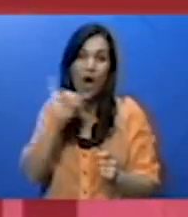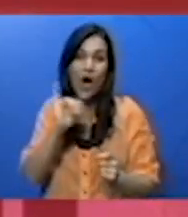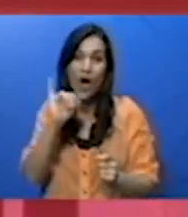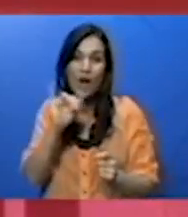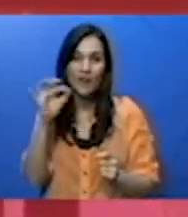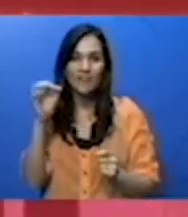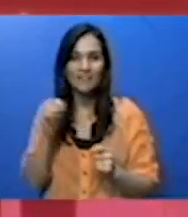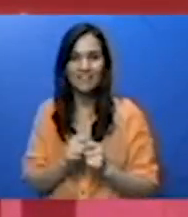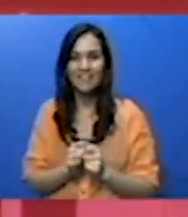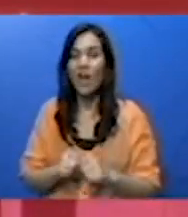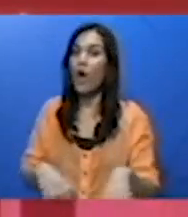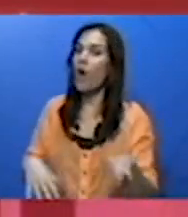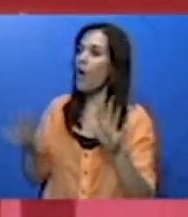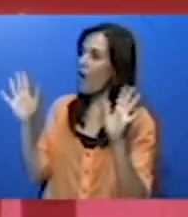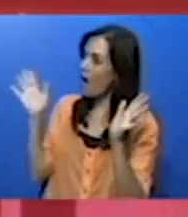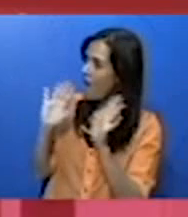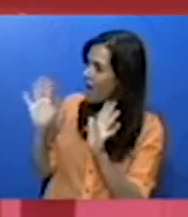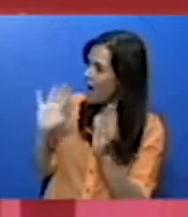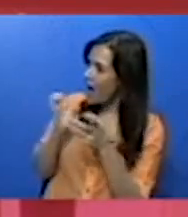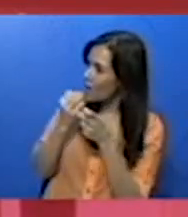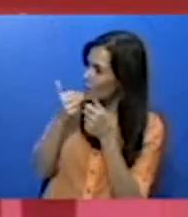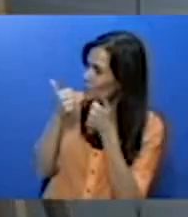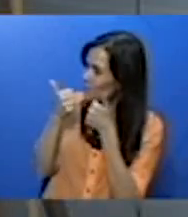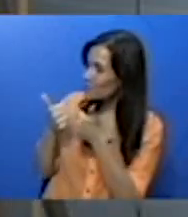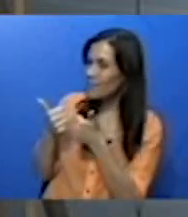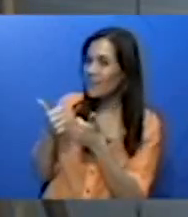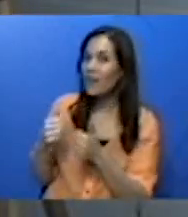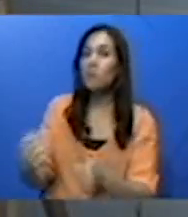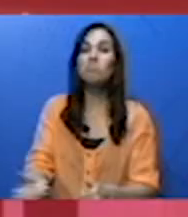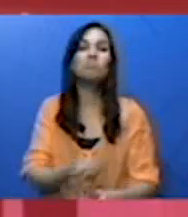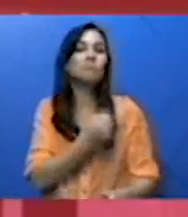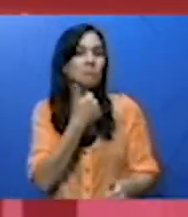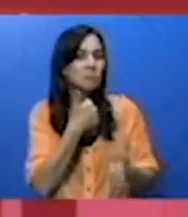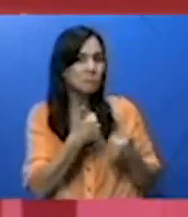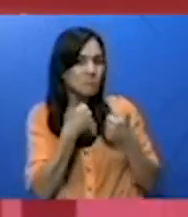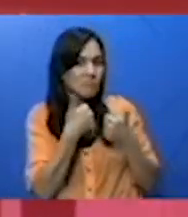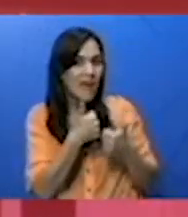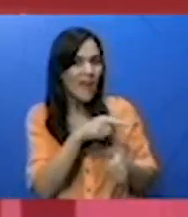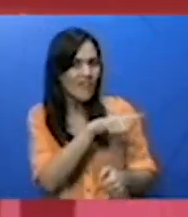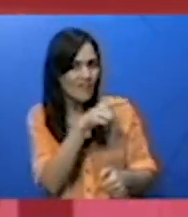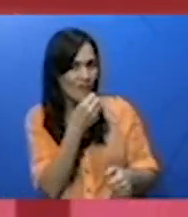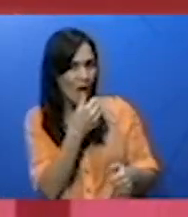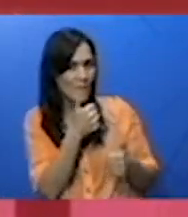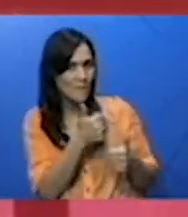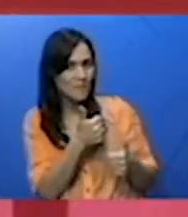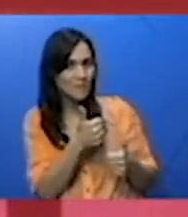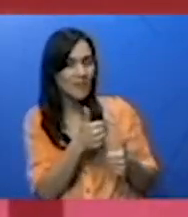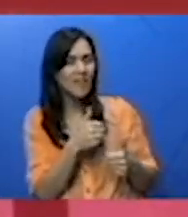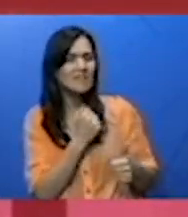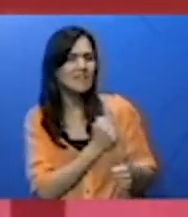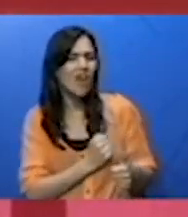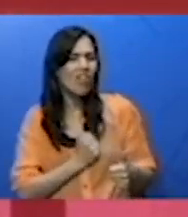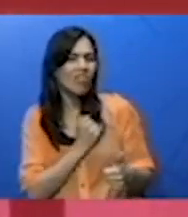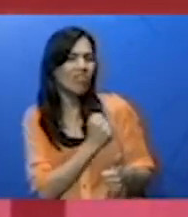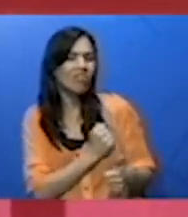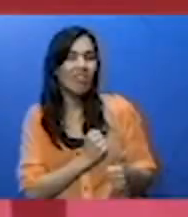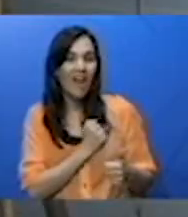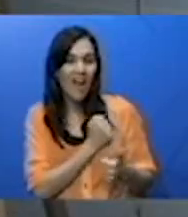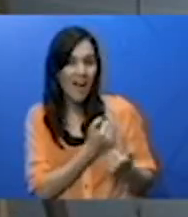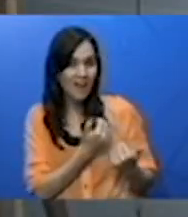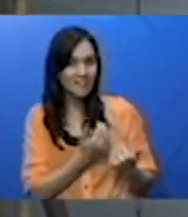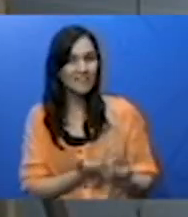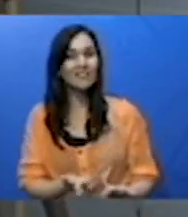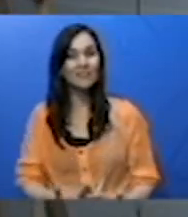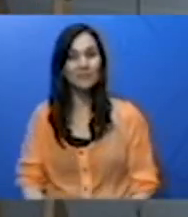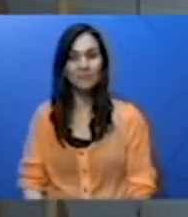Oi, tia Michelle! Olá, Clarinha! Tudo bem? Tudo, e a senhora, tá bom? Nós estávamos com saudade, a turma toda do